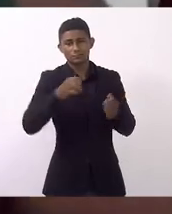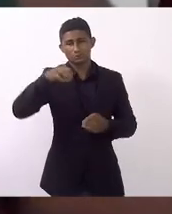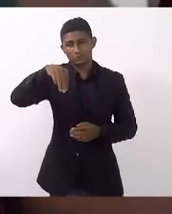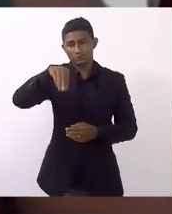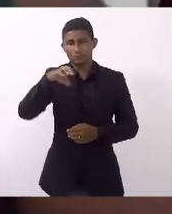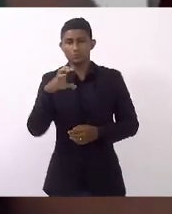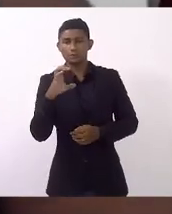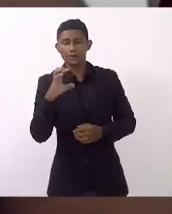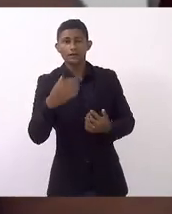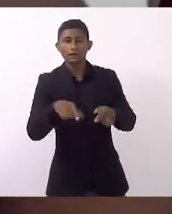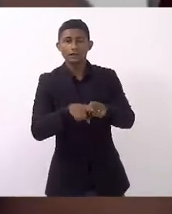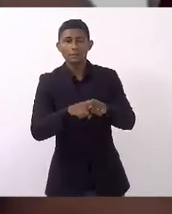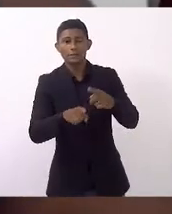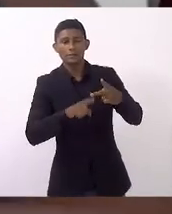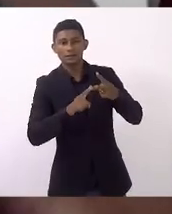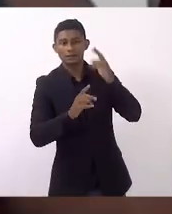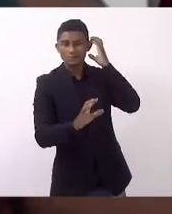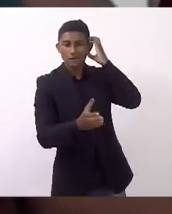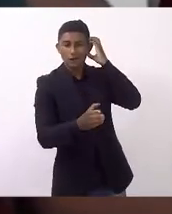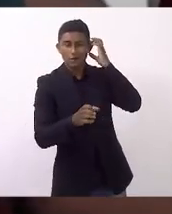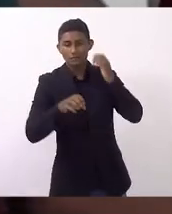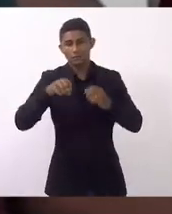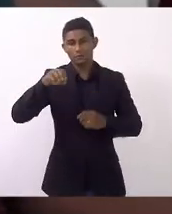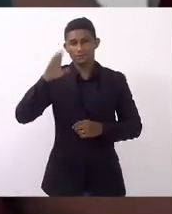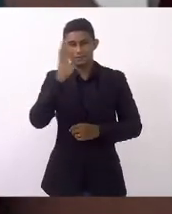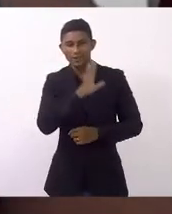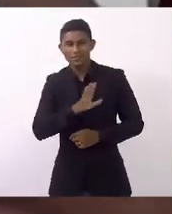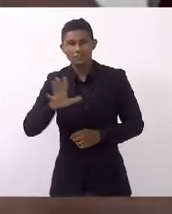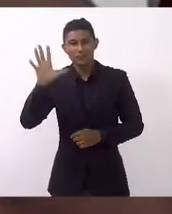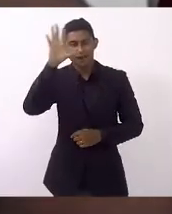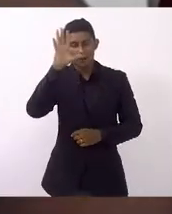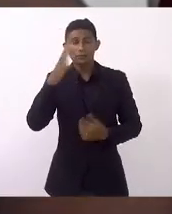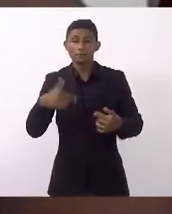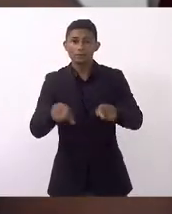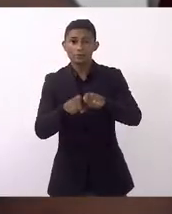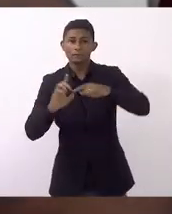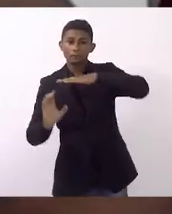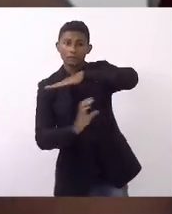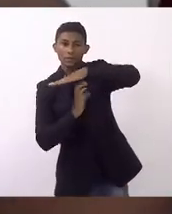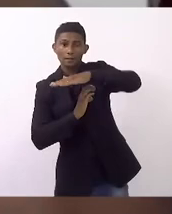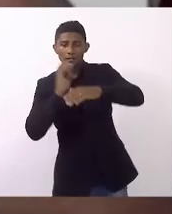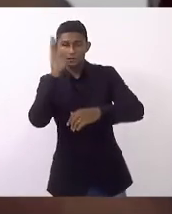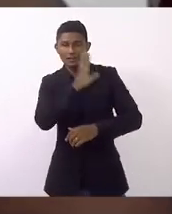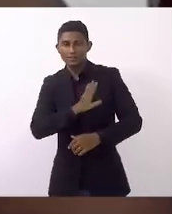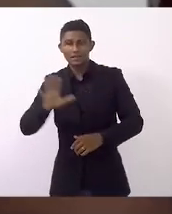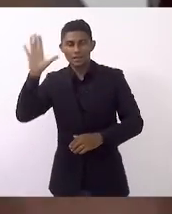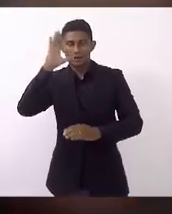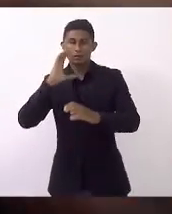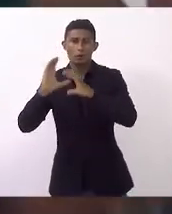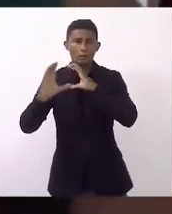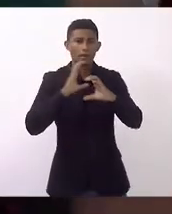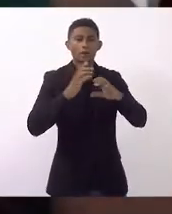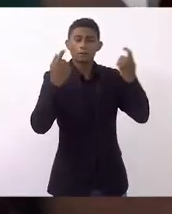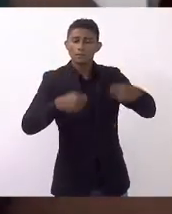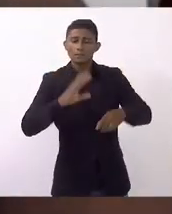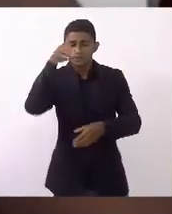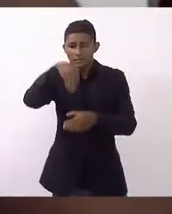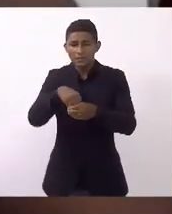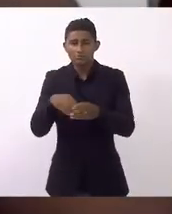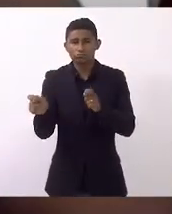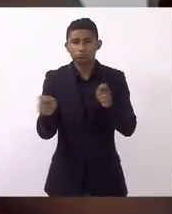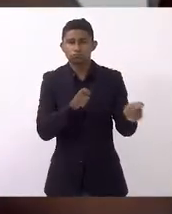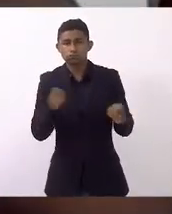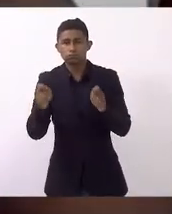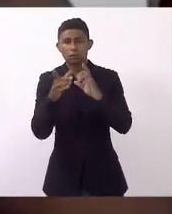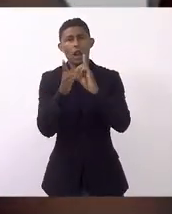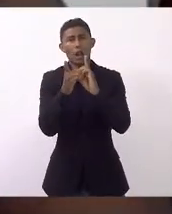a Rádio Nacional, que a empresa brasileira de comunicação possa ser gerida de forma democrática, com princípios democráticos